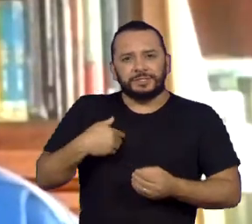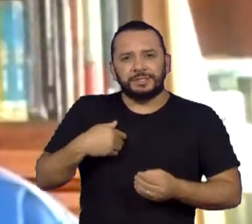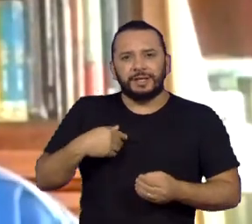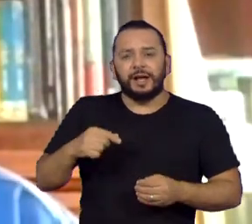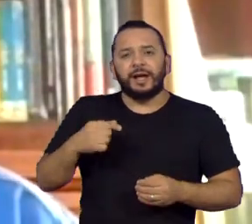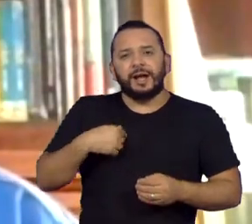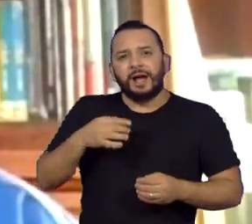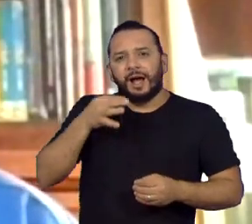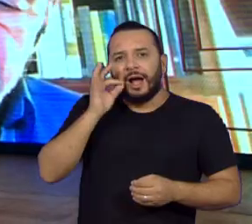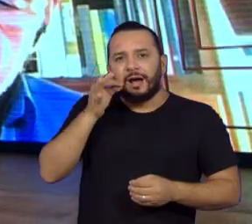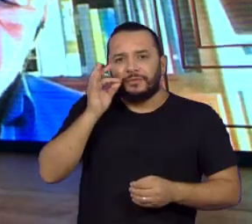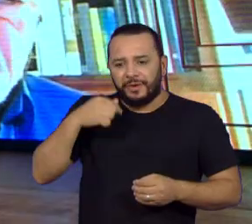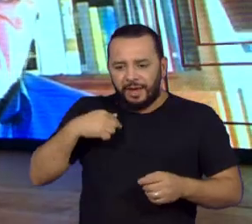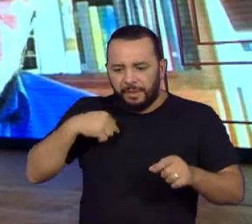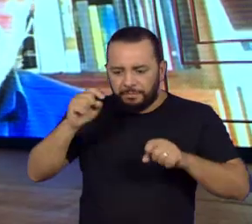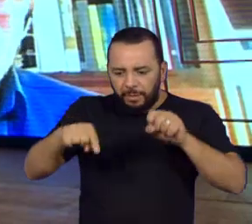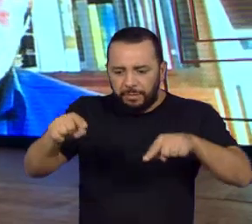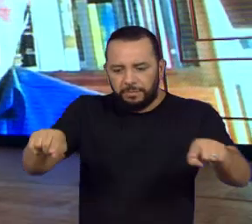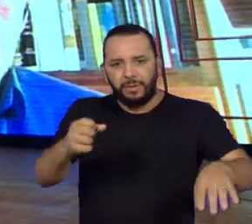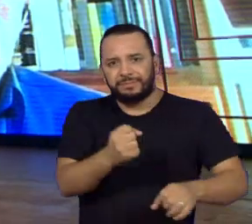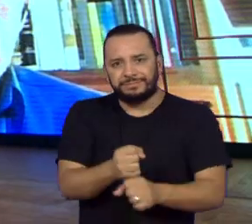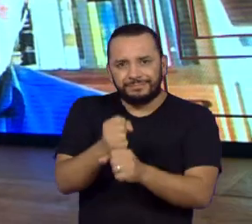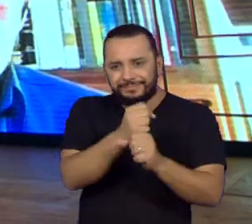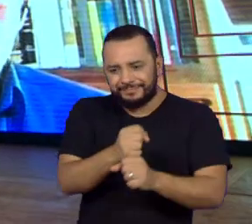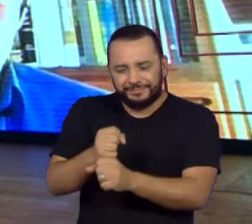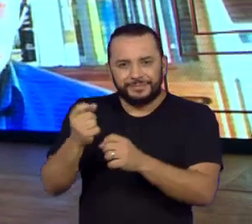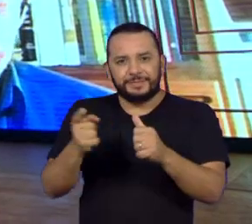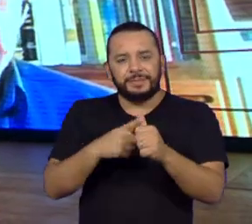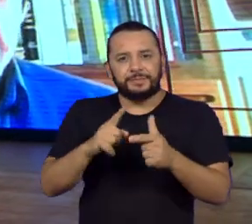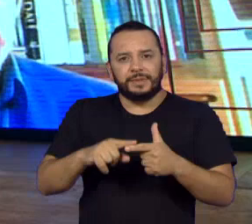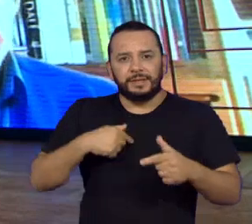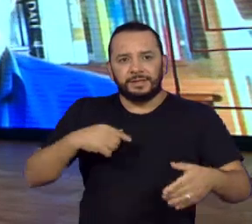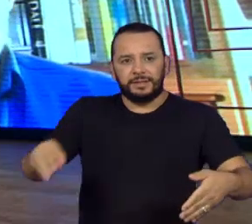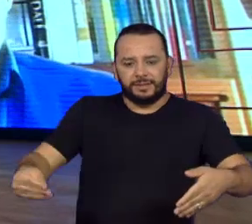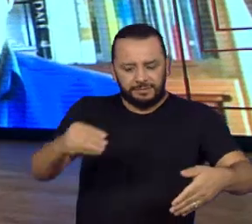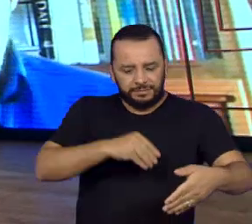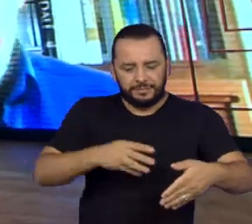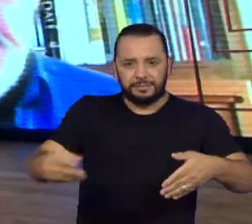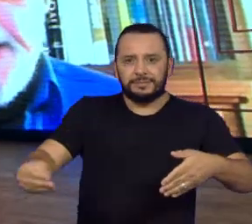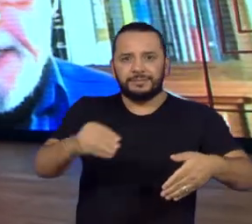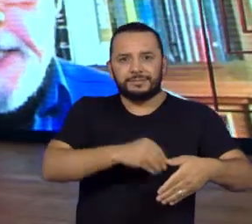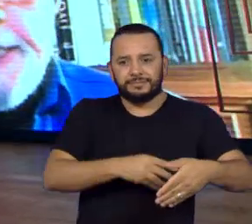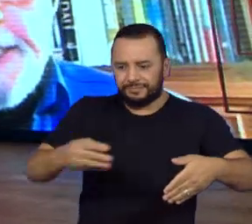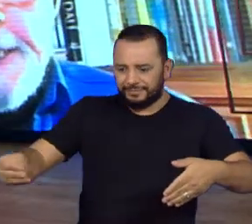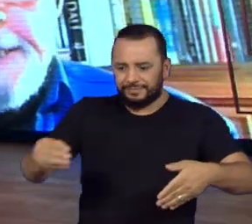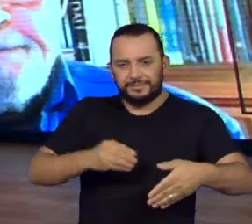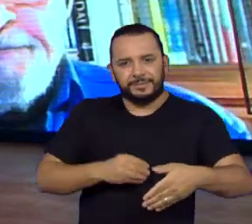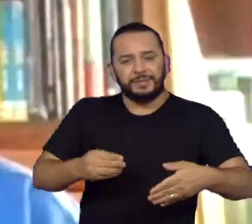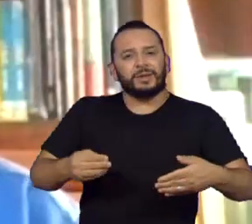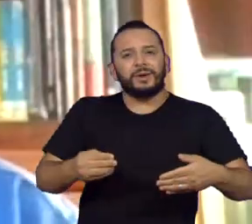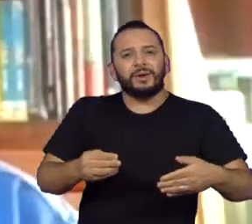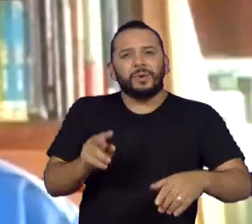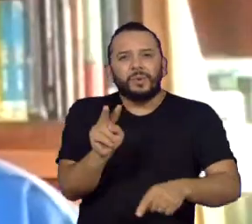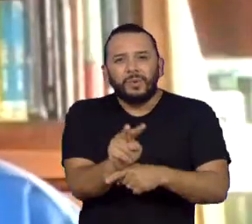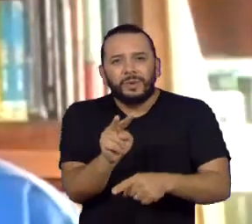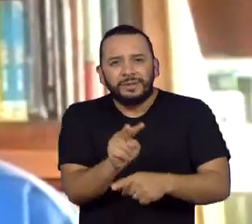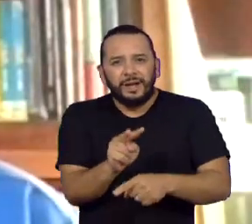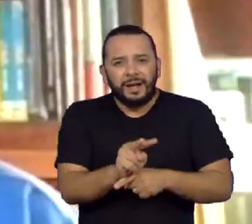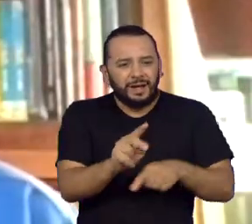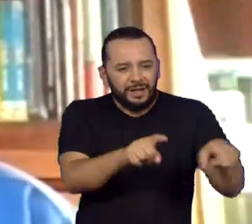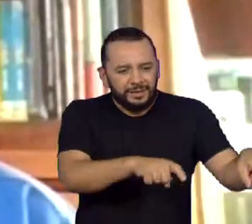de café, colhia algumas coisas, cuidava de horta e, enfim,